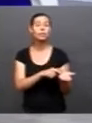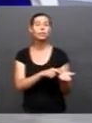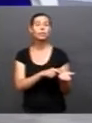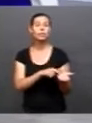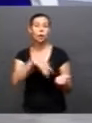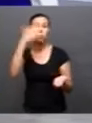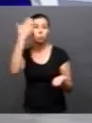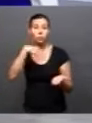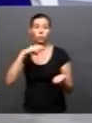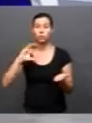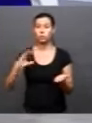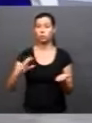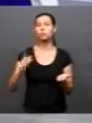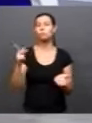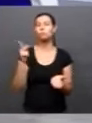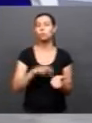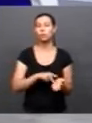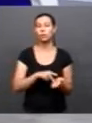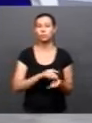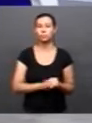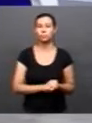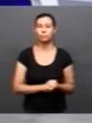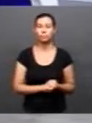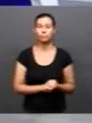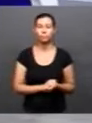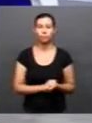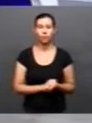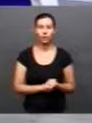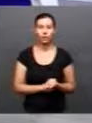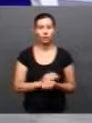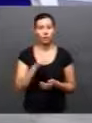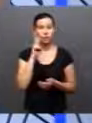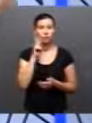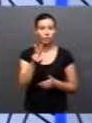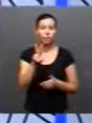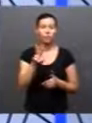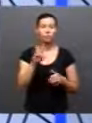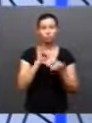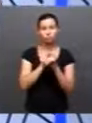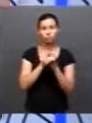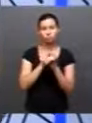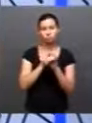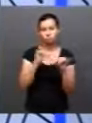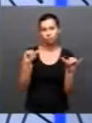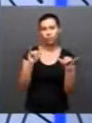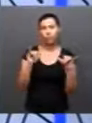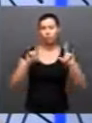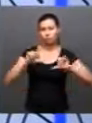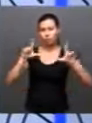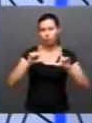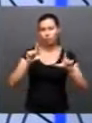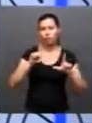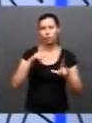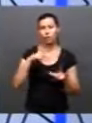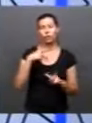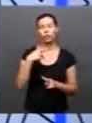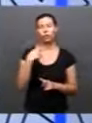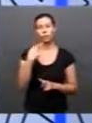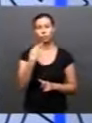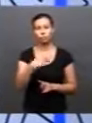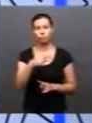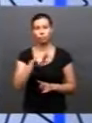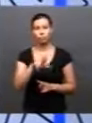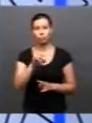Por exemplo, você pegar umas propagandas, a Natura, por exemplo, a mulher adora shampoo, coisas de cabelo, né, cosméticos. Você vê que são empresas,